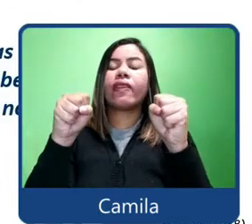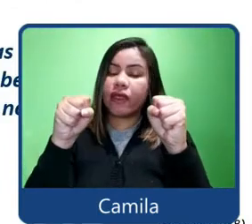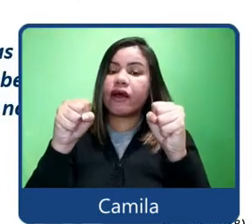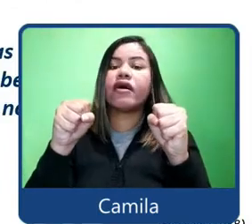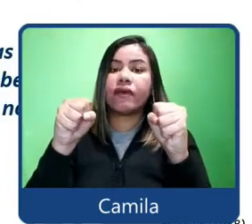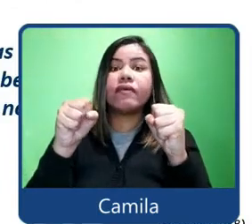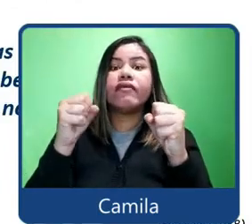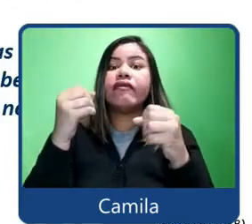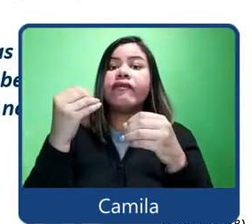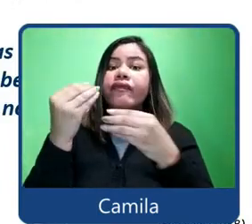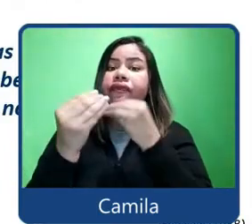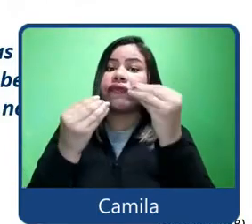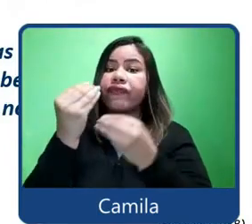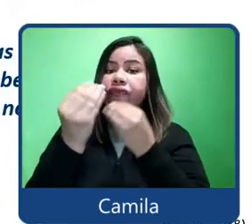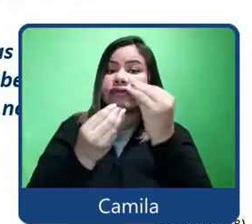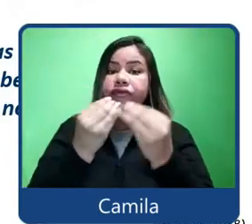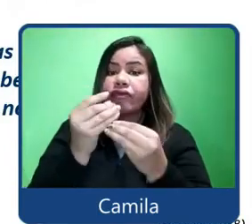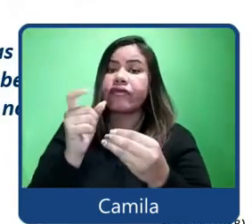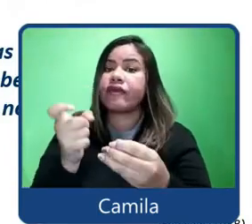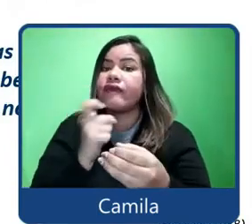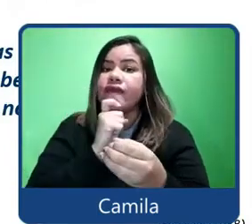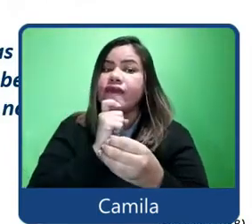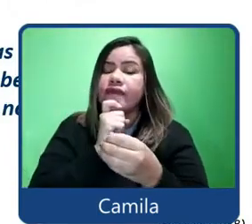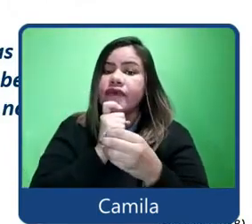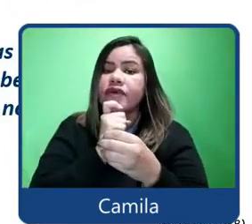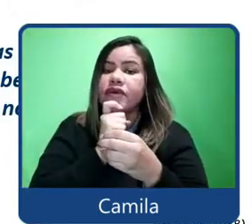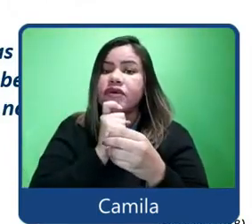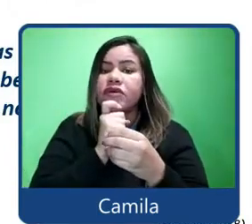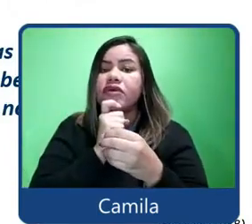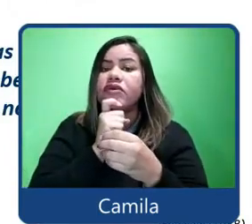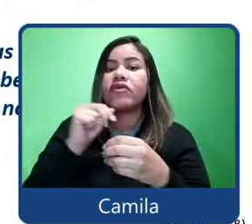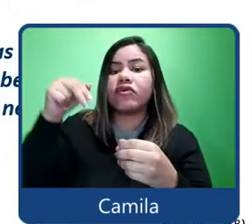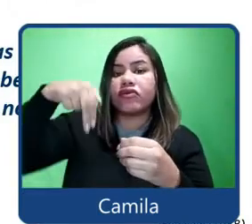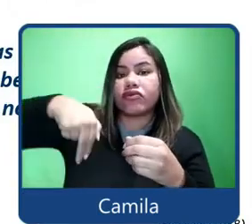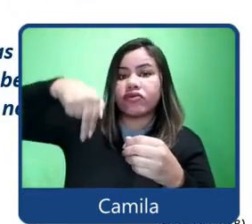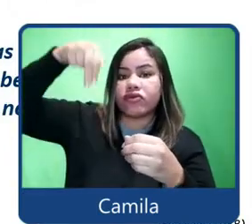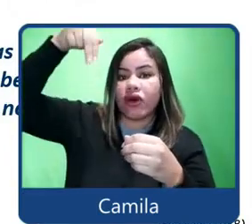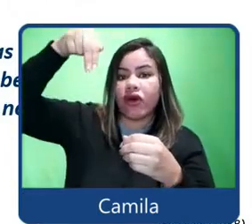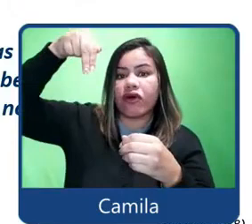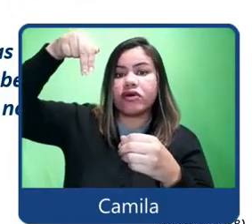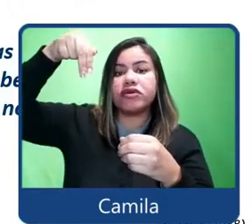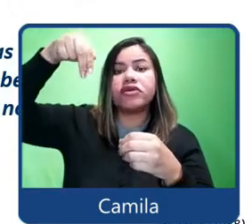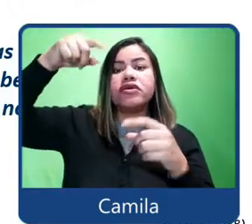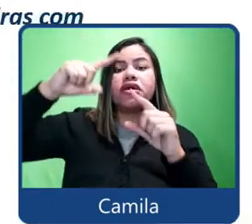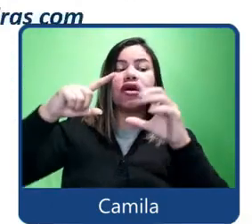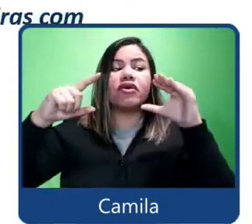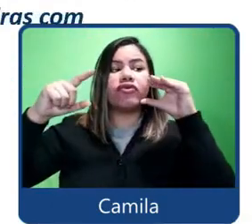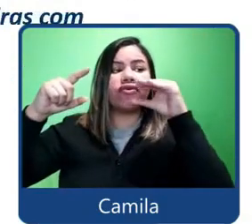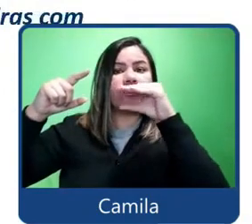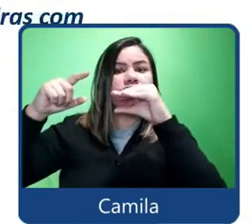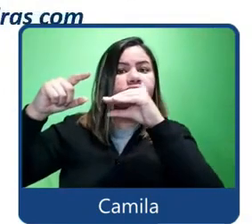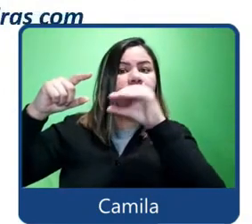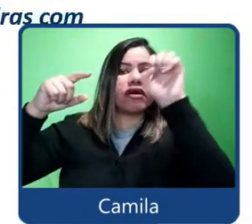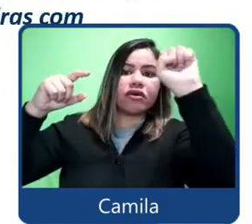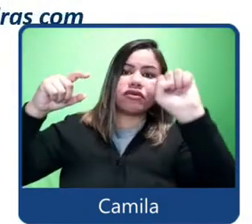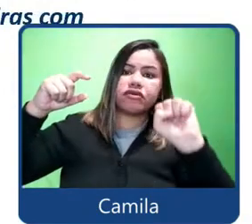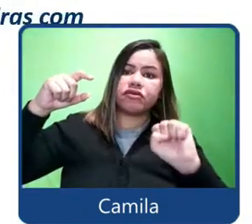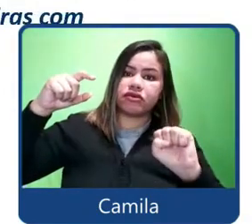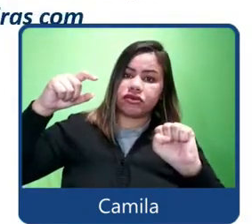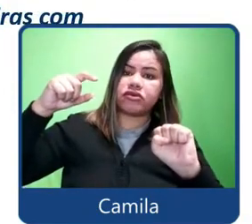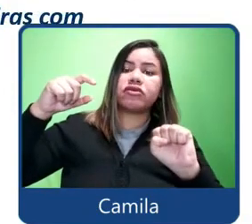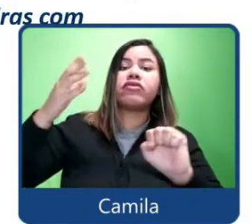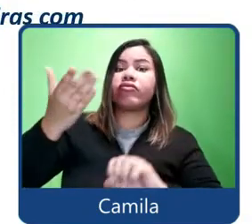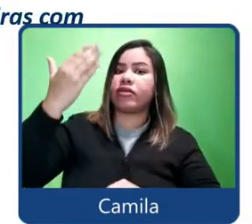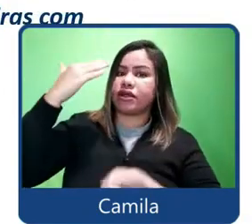resfriou marcantemente o Atlântico Norte e aqueceu o Atlântico Sul. Isso aconteceu no passado, isso pode, infelizmente, voltar a acontecer.